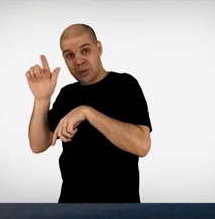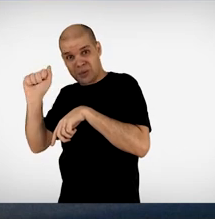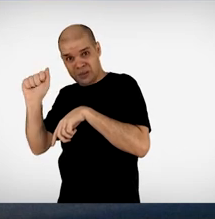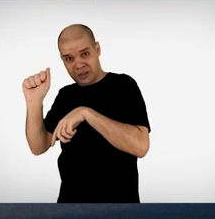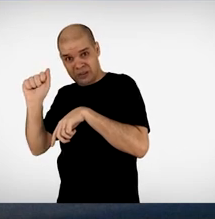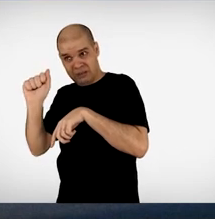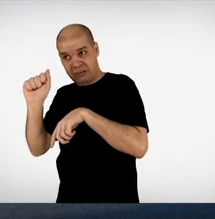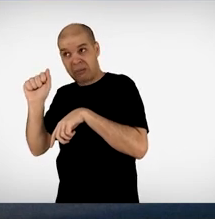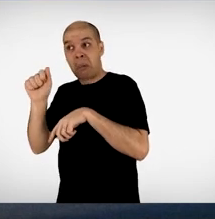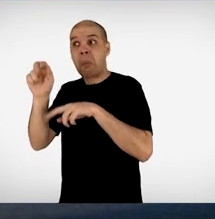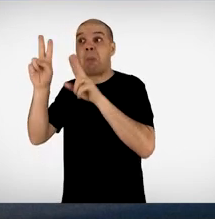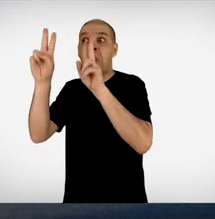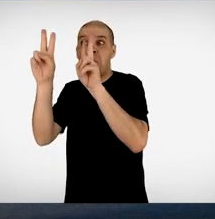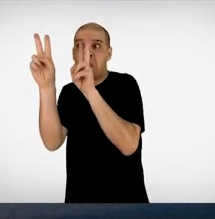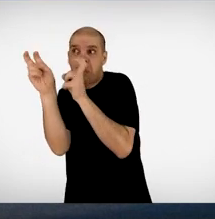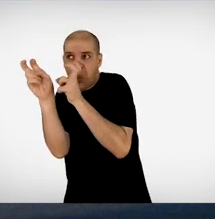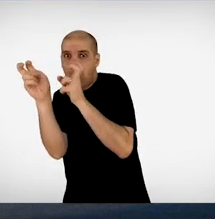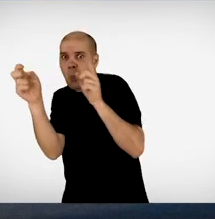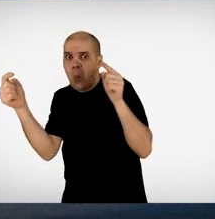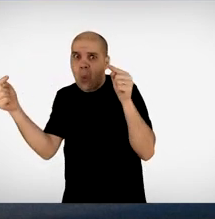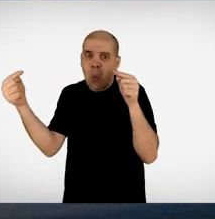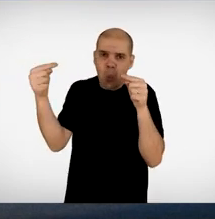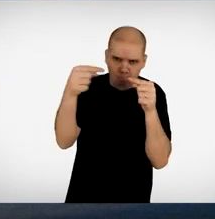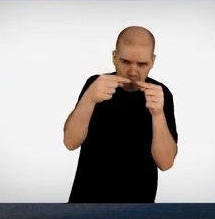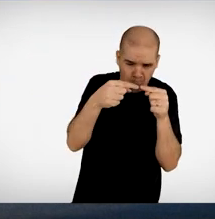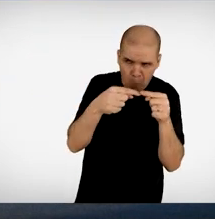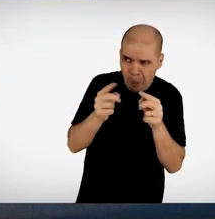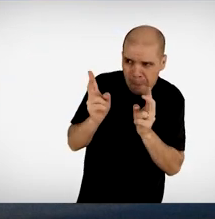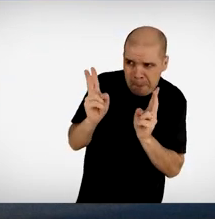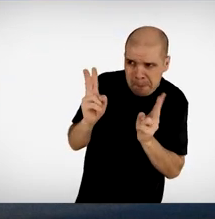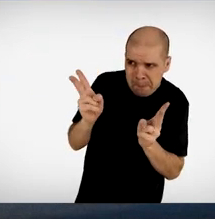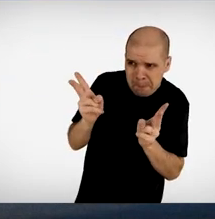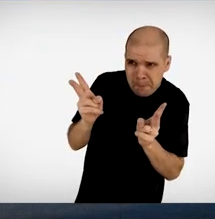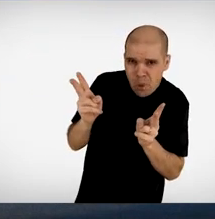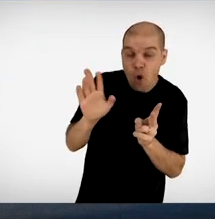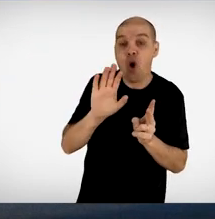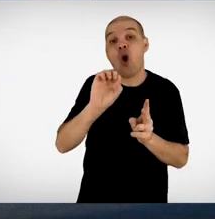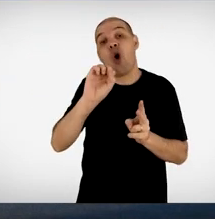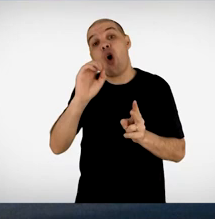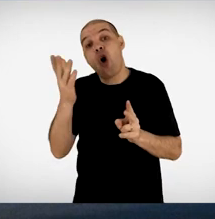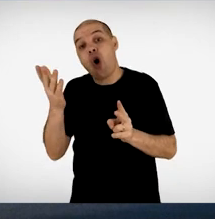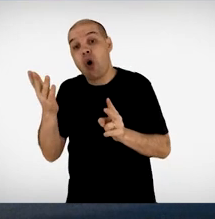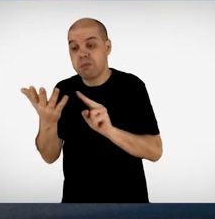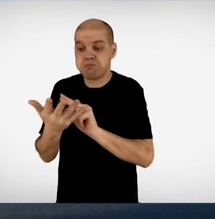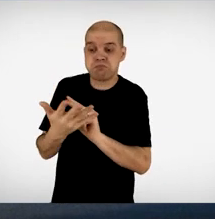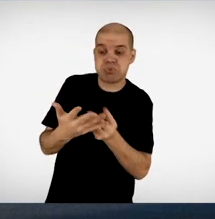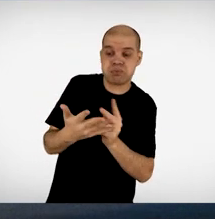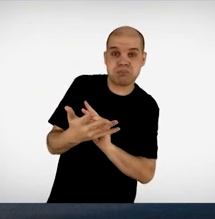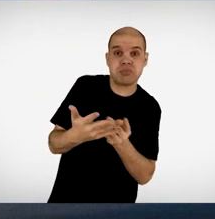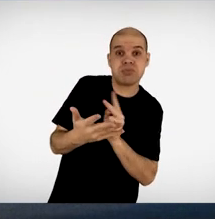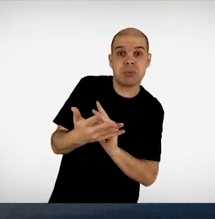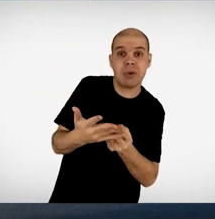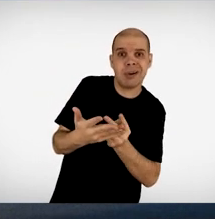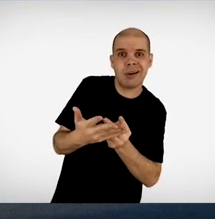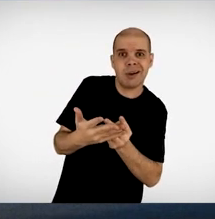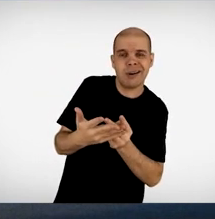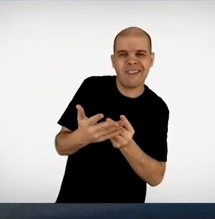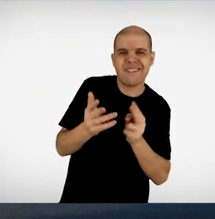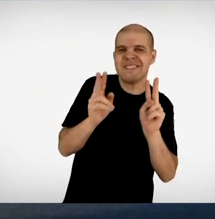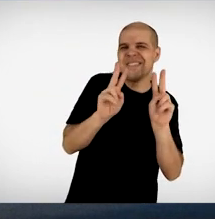Então, temos esse machista na Noruega também, que se incomodou muito, não, mas que, inclusive, é o diretor. É uma